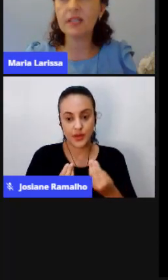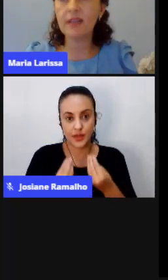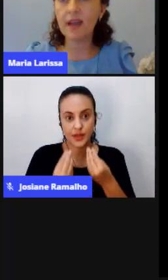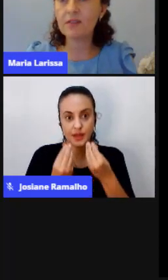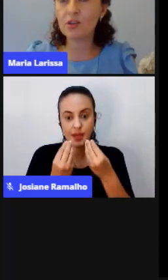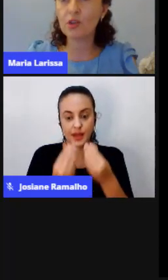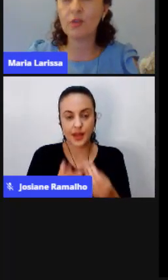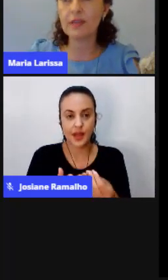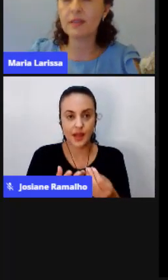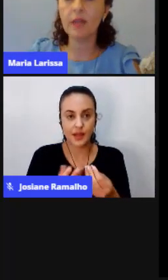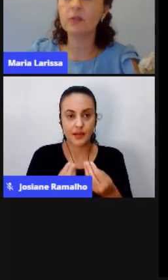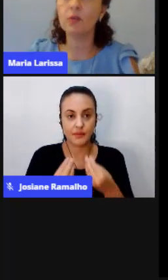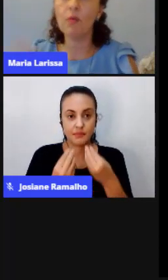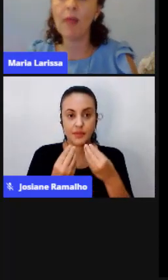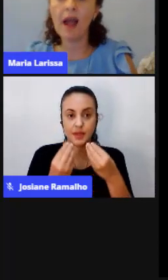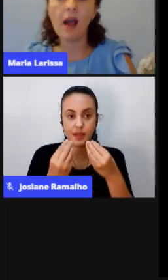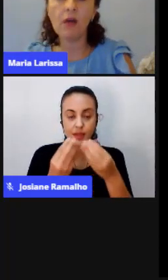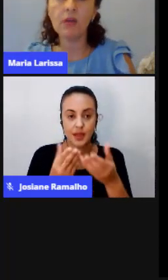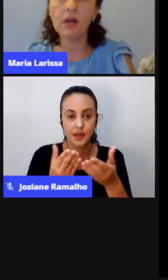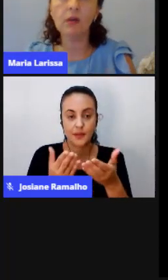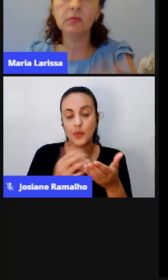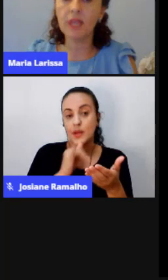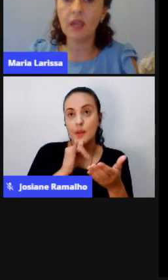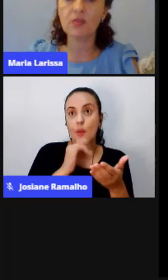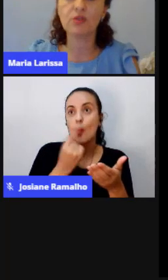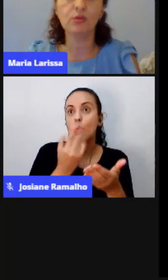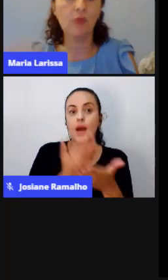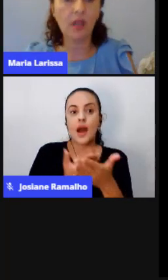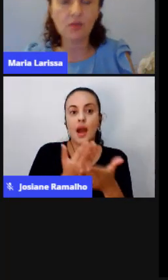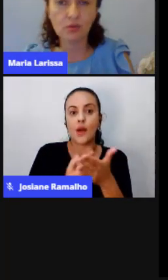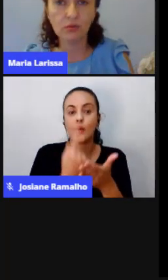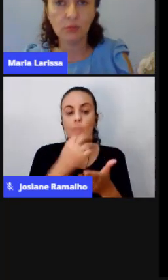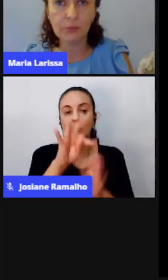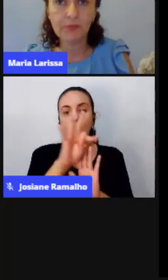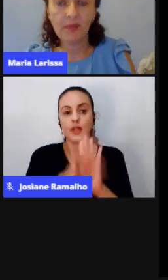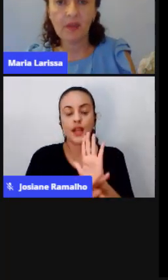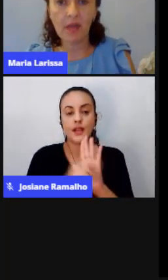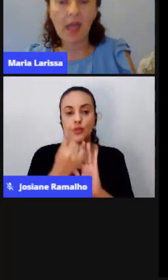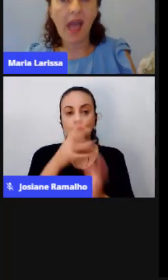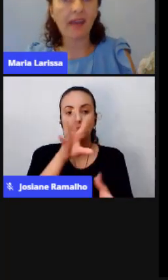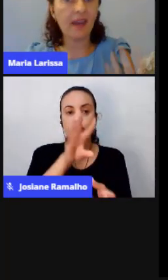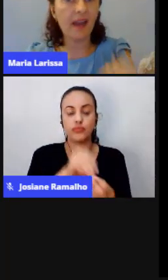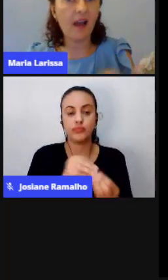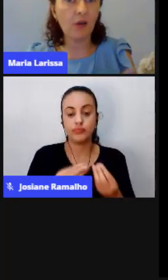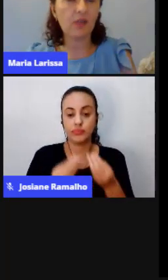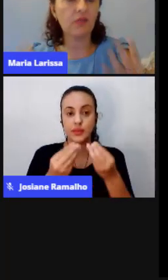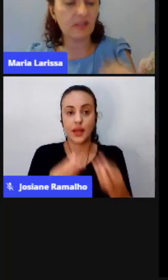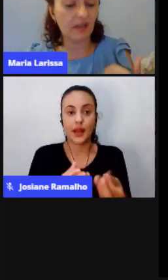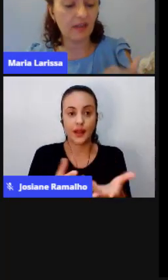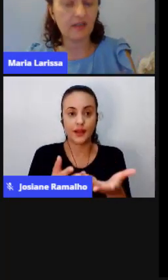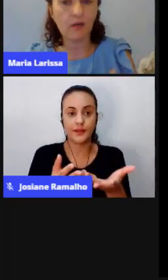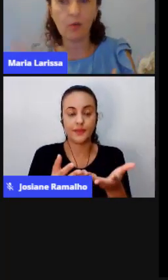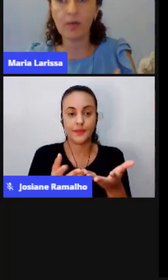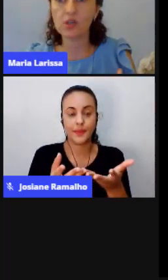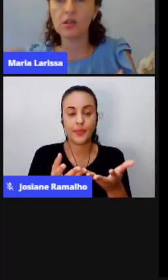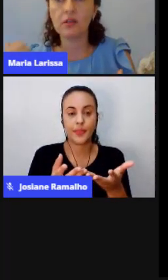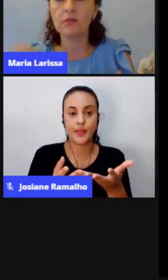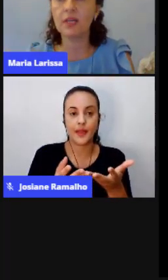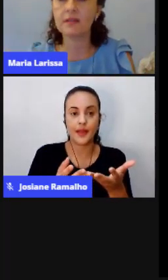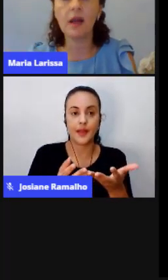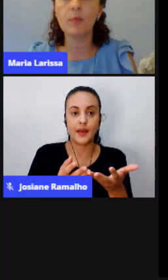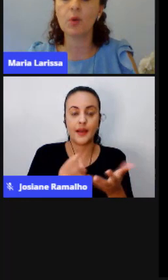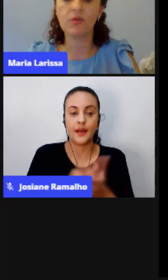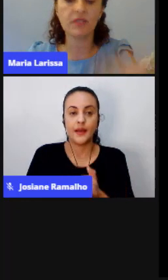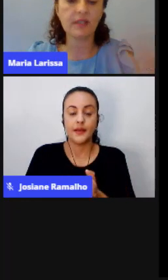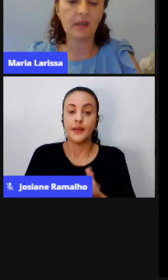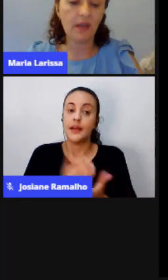algumas possibilidades de conhecimento. Uma aula, um texto, um resumo. Né? Aquela aula que você está compartilhando